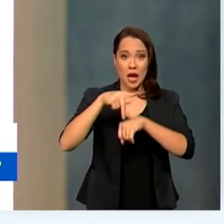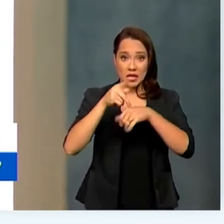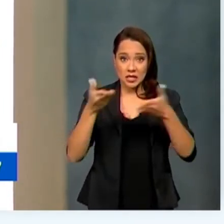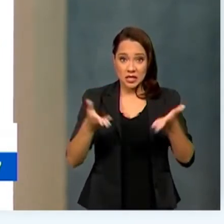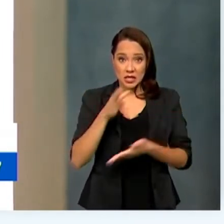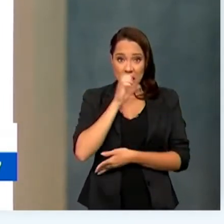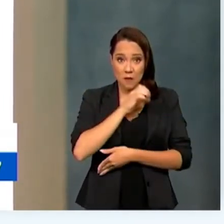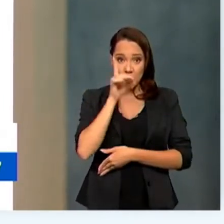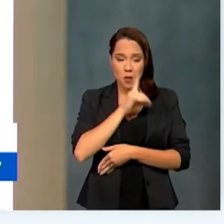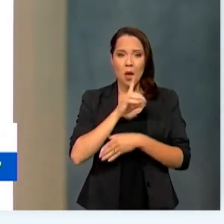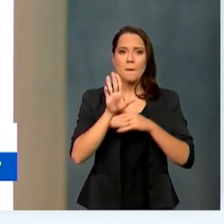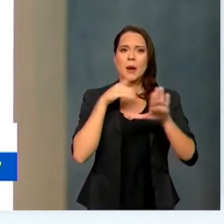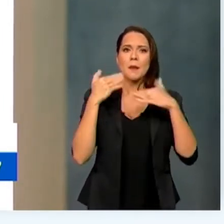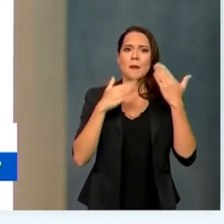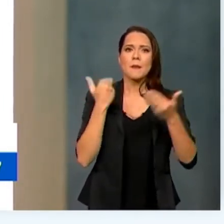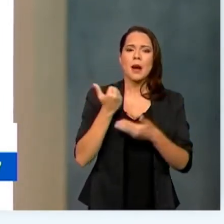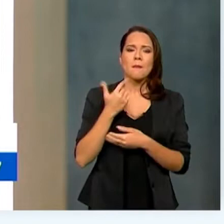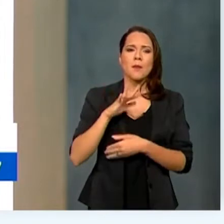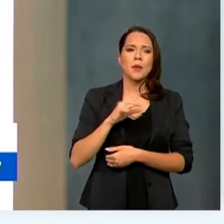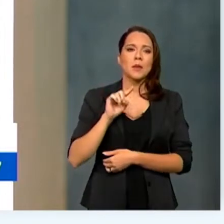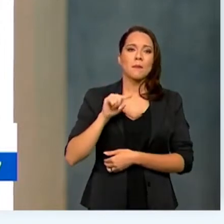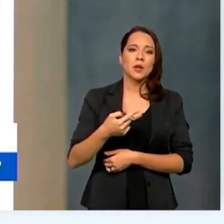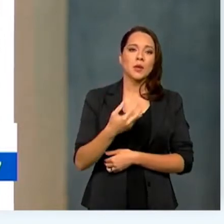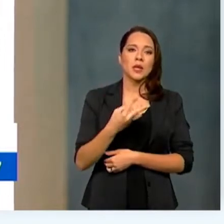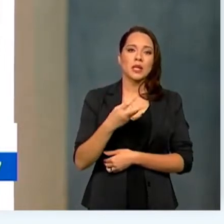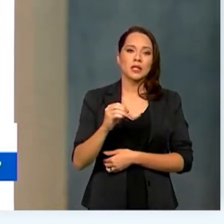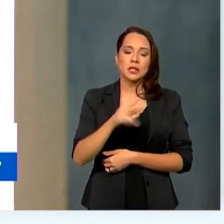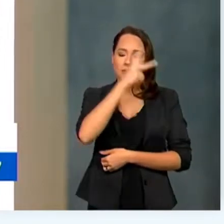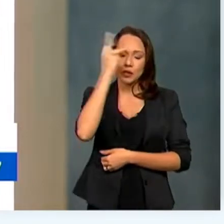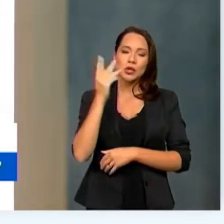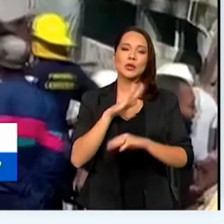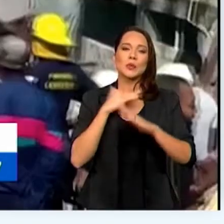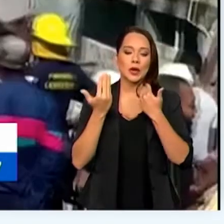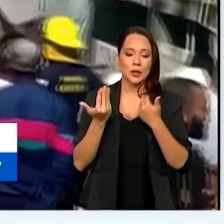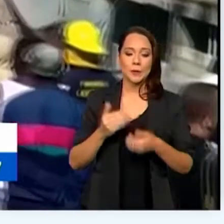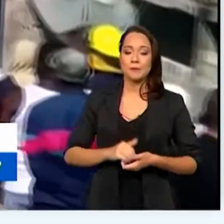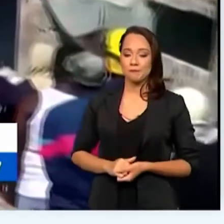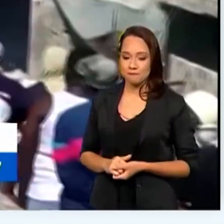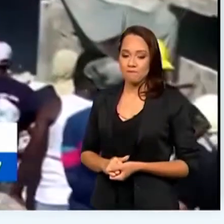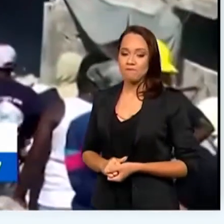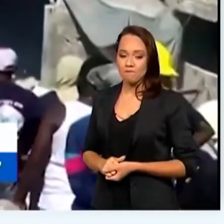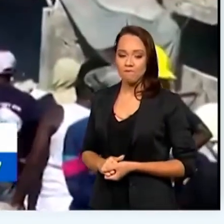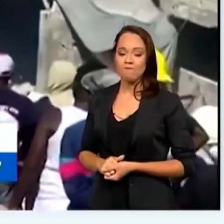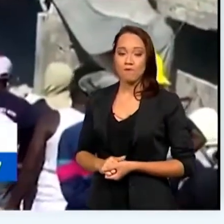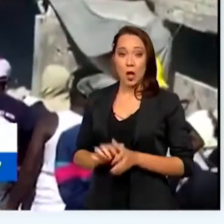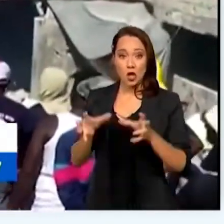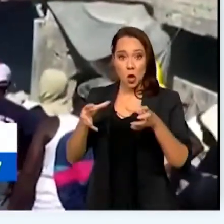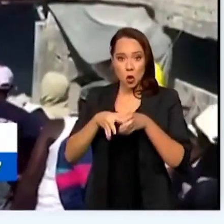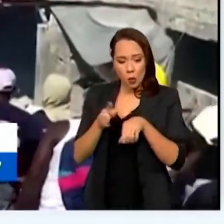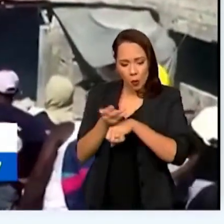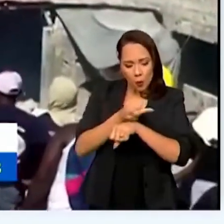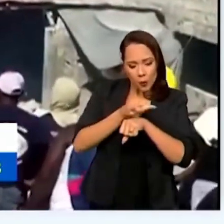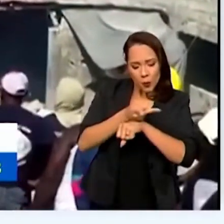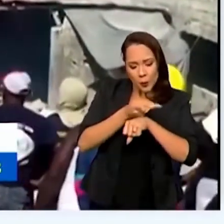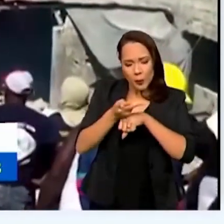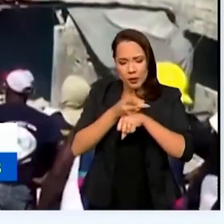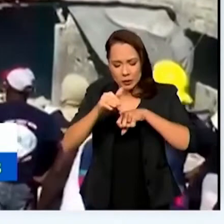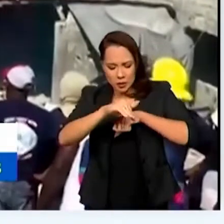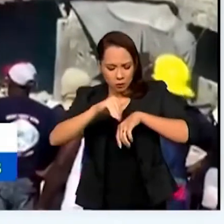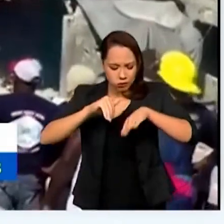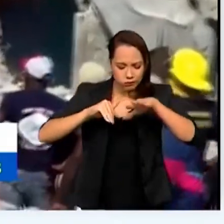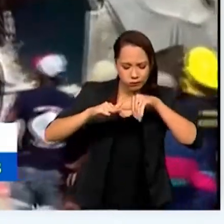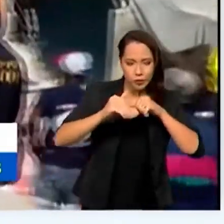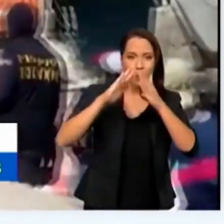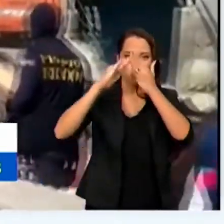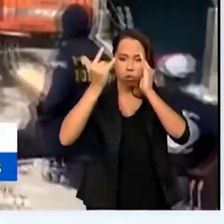fim de semana matou pelo menos 1.300 pessoas. As equipes de resgate ainda buscam